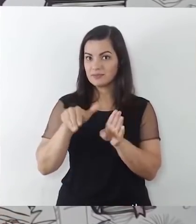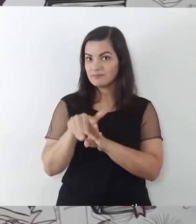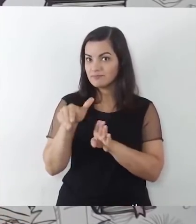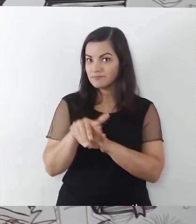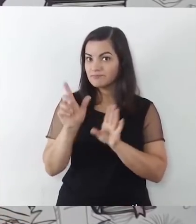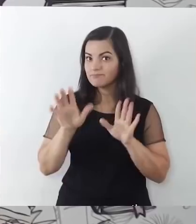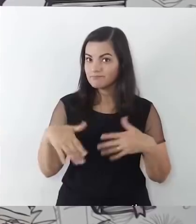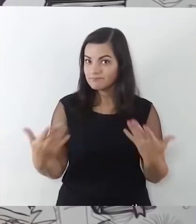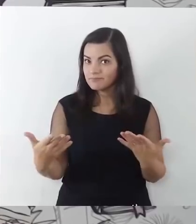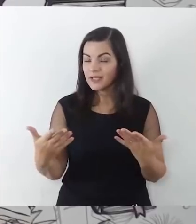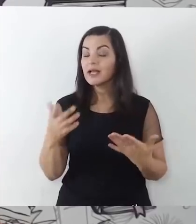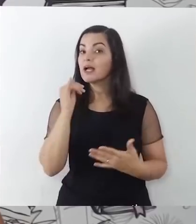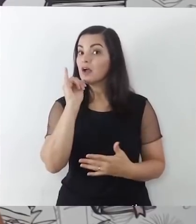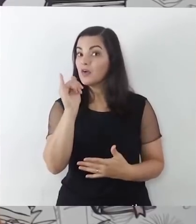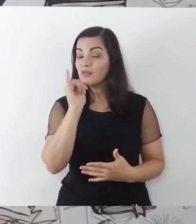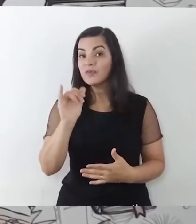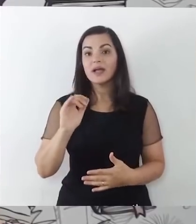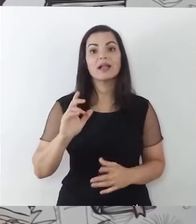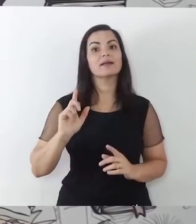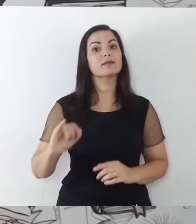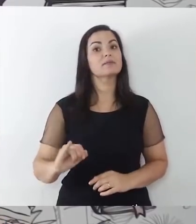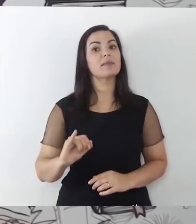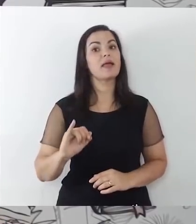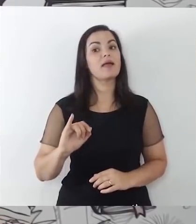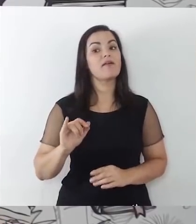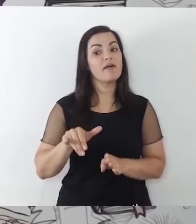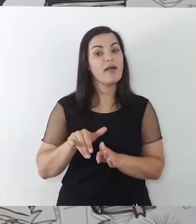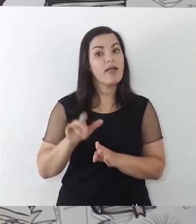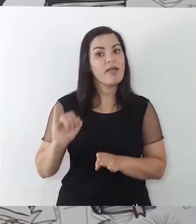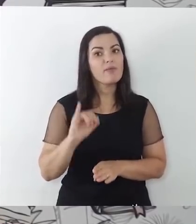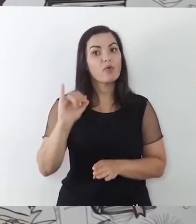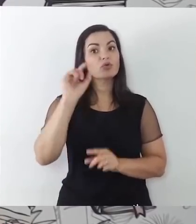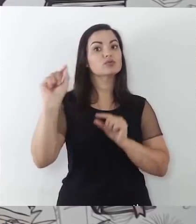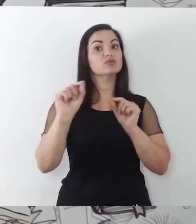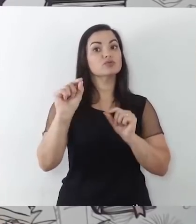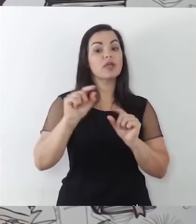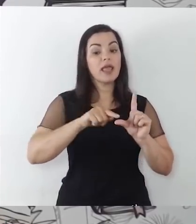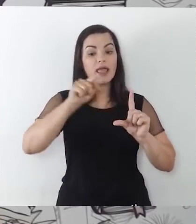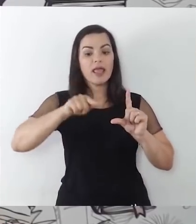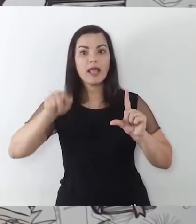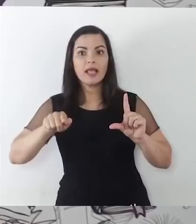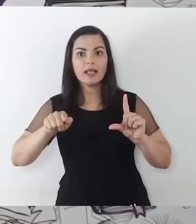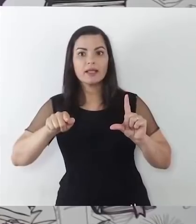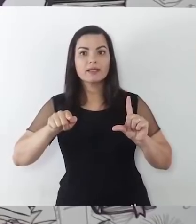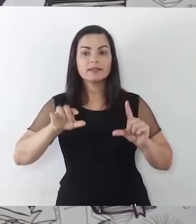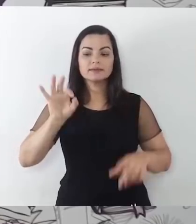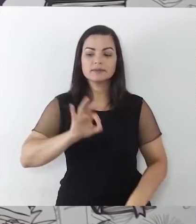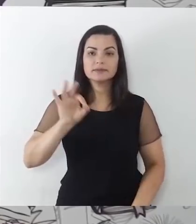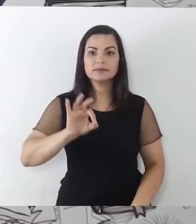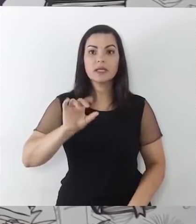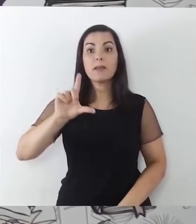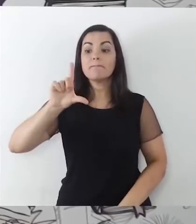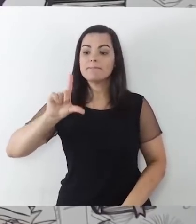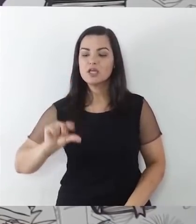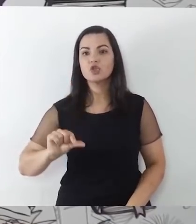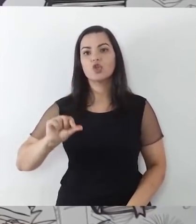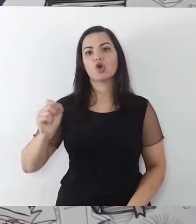Antes de começarmos a falar sobre essa história, ontem eu pedi para vocês pesquisarem o significado